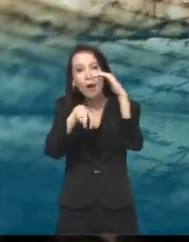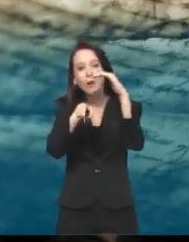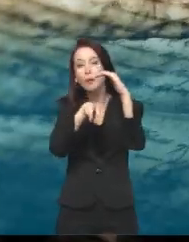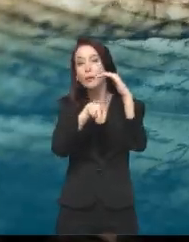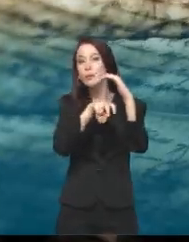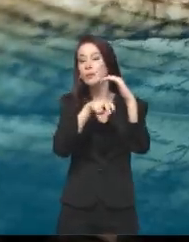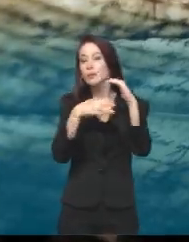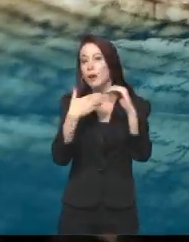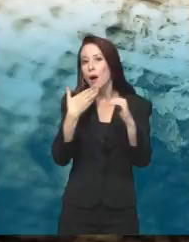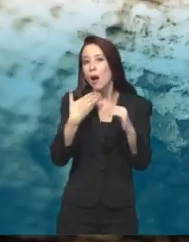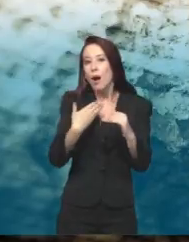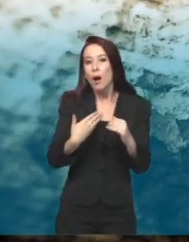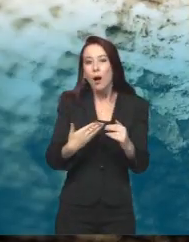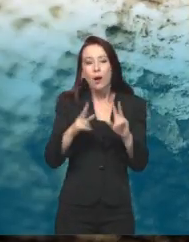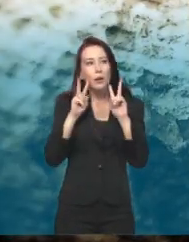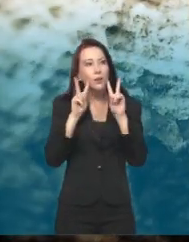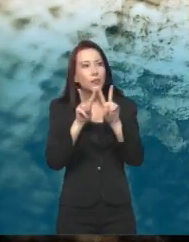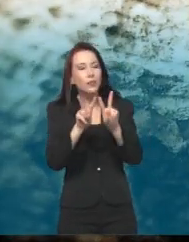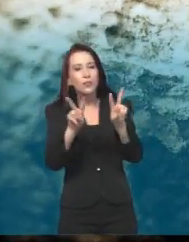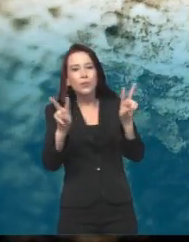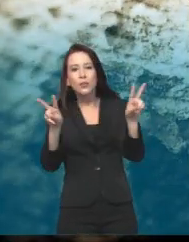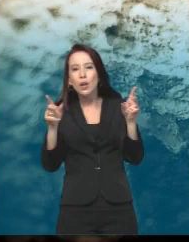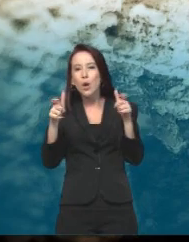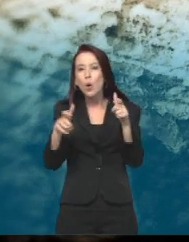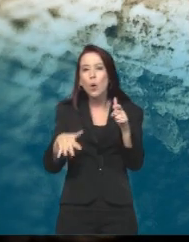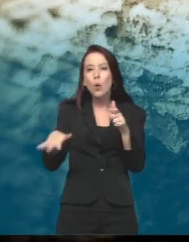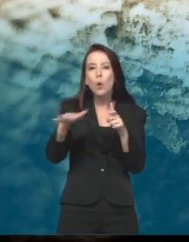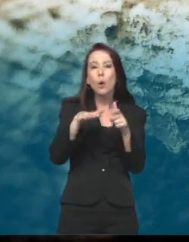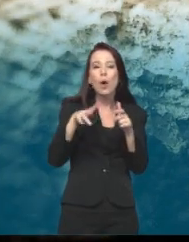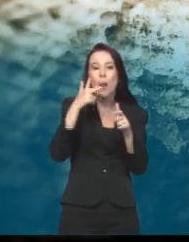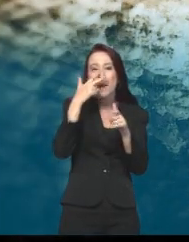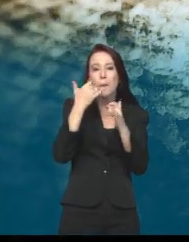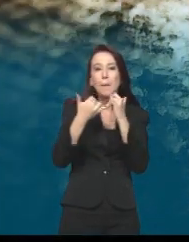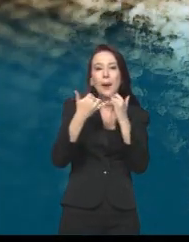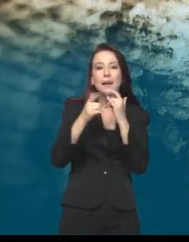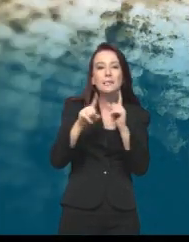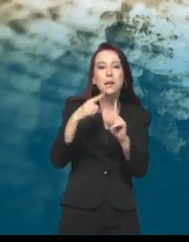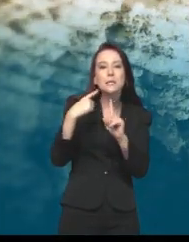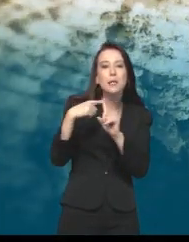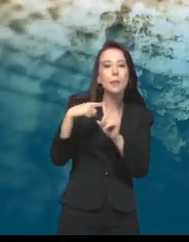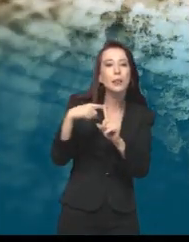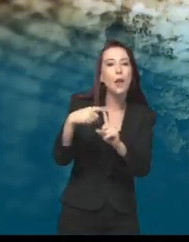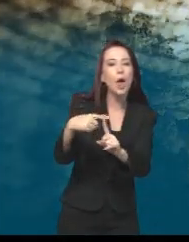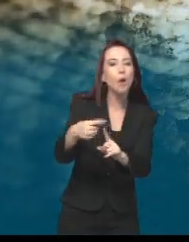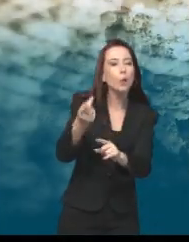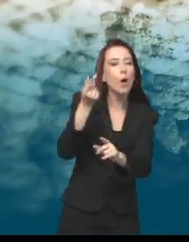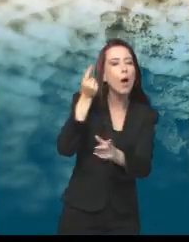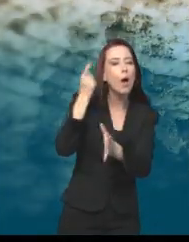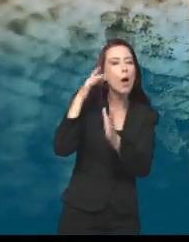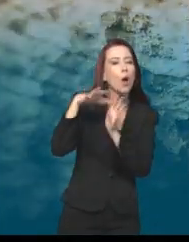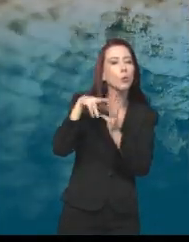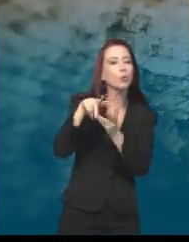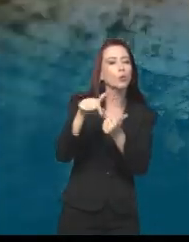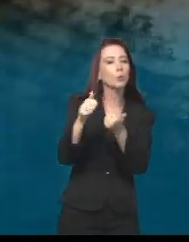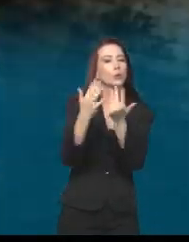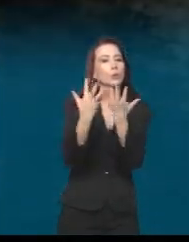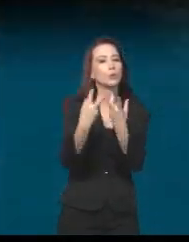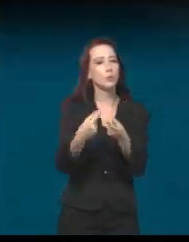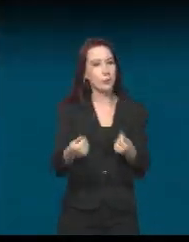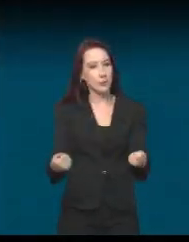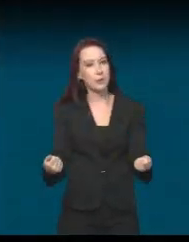repente transportado para um desses místicos cemitérios de um mundo desaparecido.